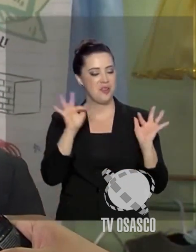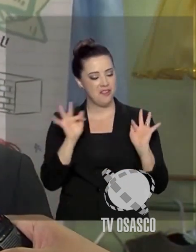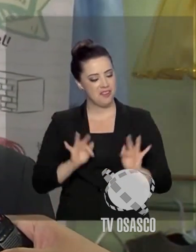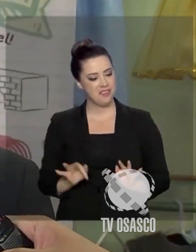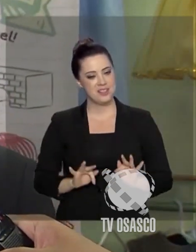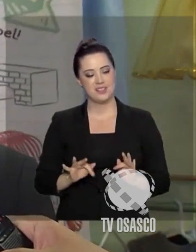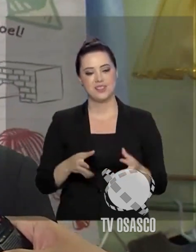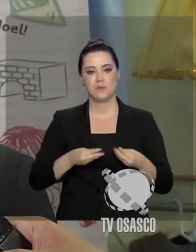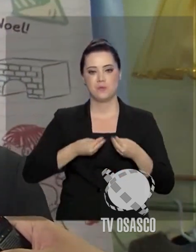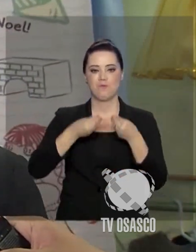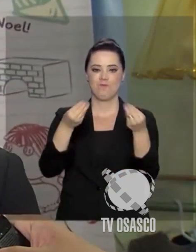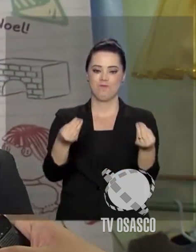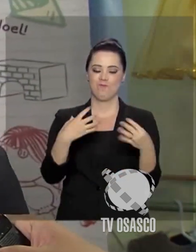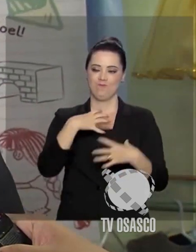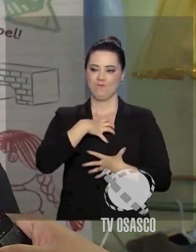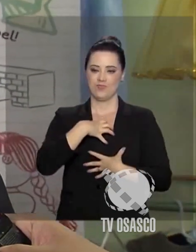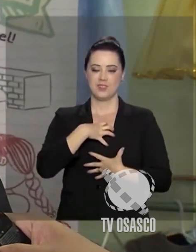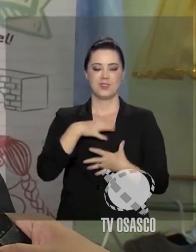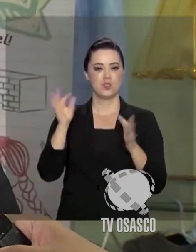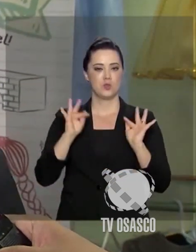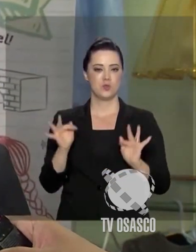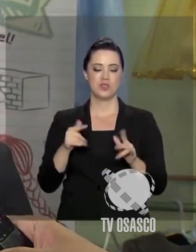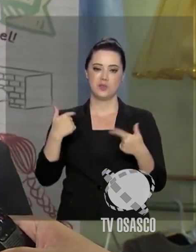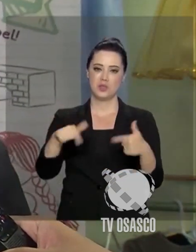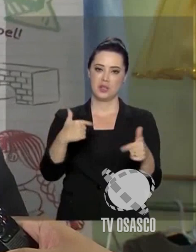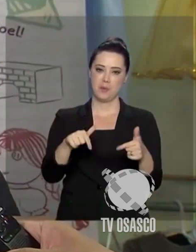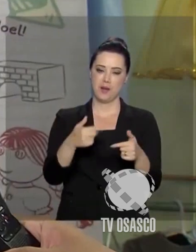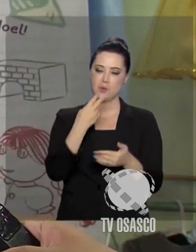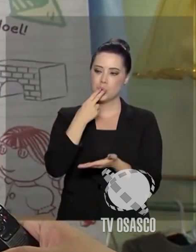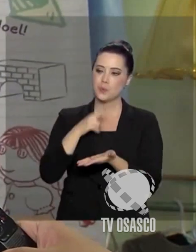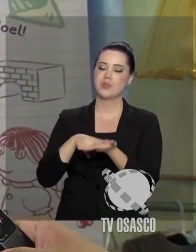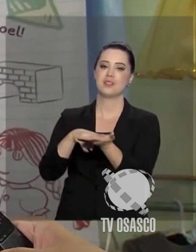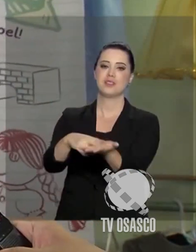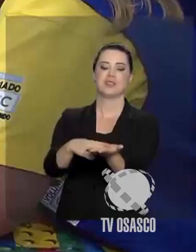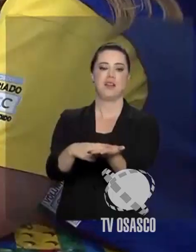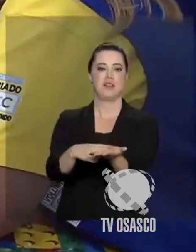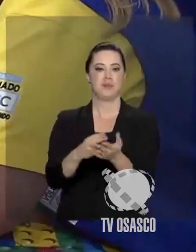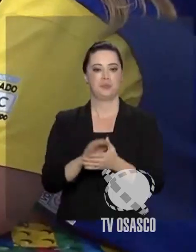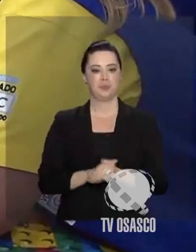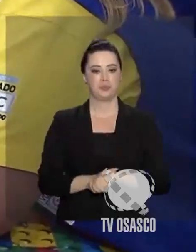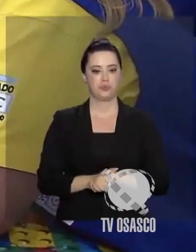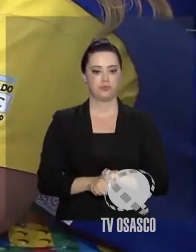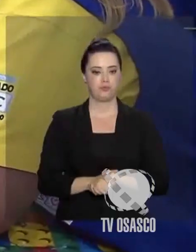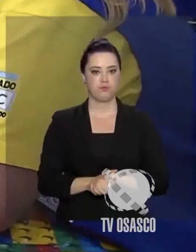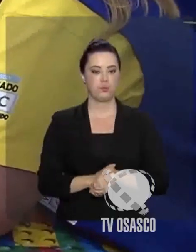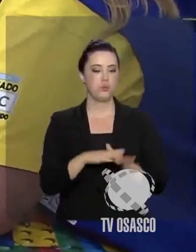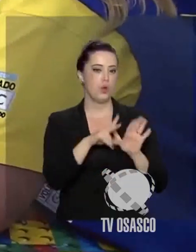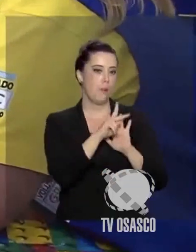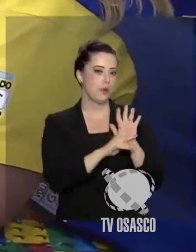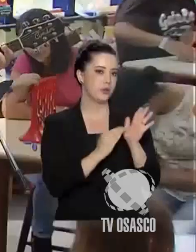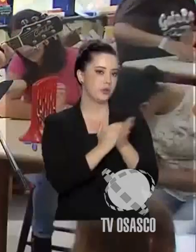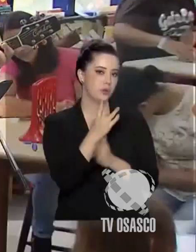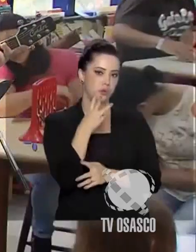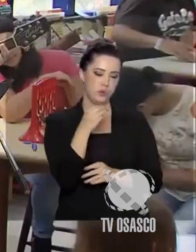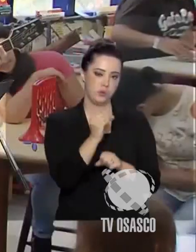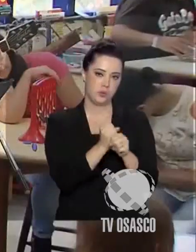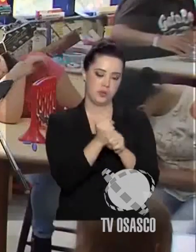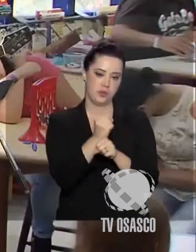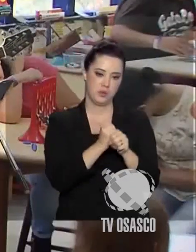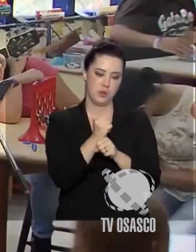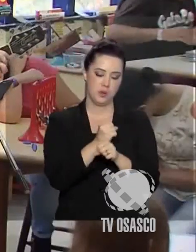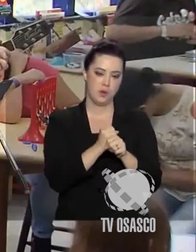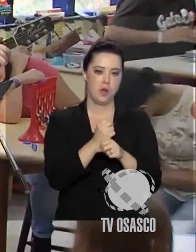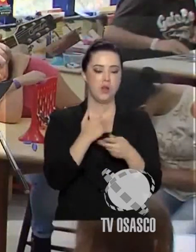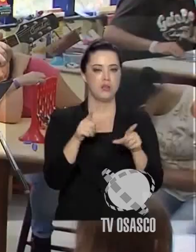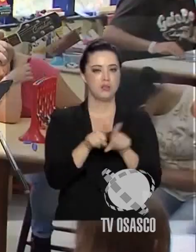alegria, com muita satisfação, o papel do mensageiro do Papai Noel. O projeto começou há 30 anos como uma